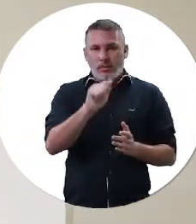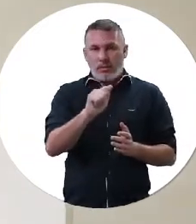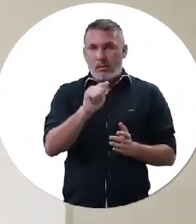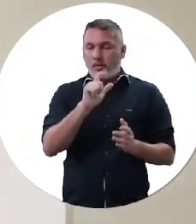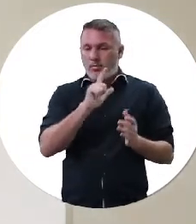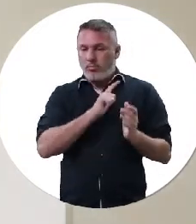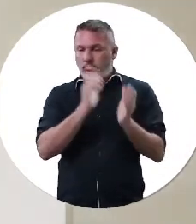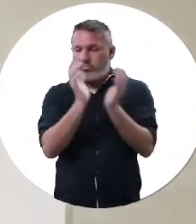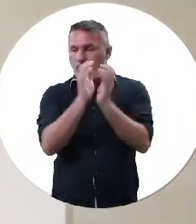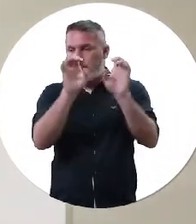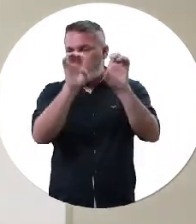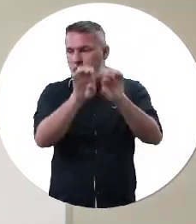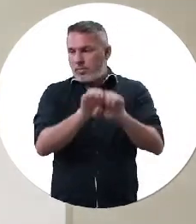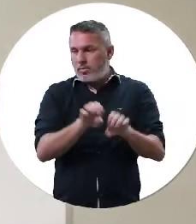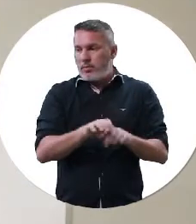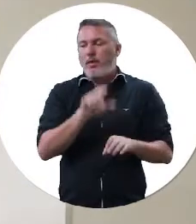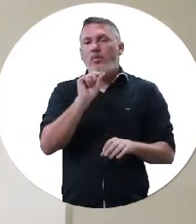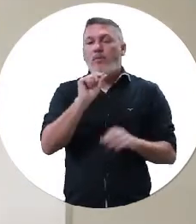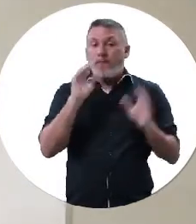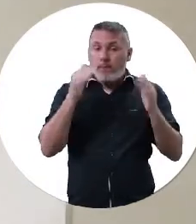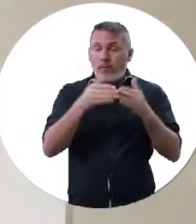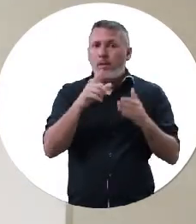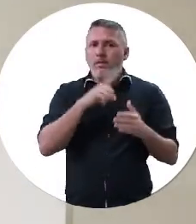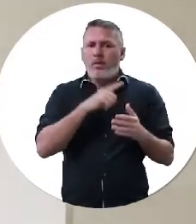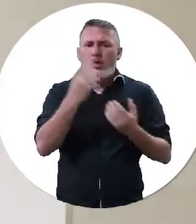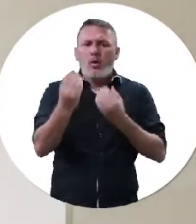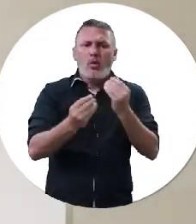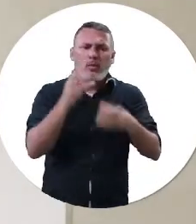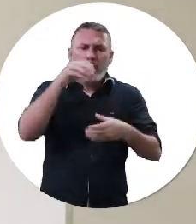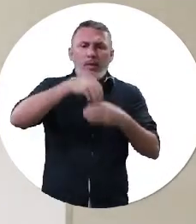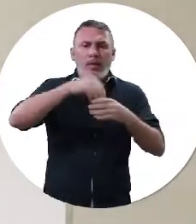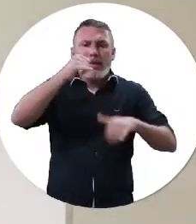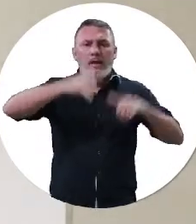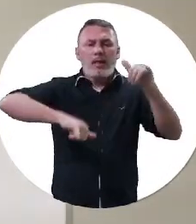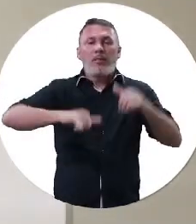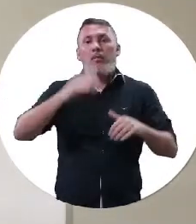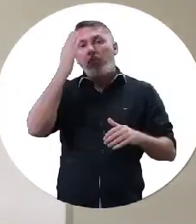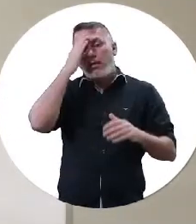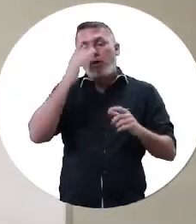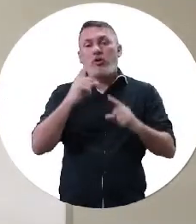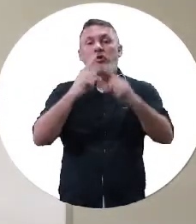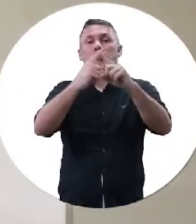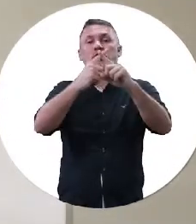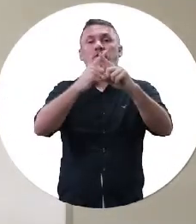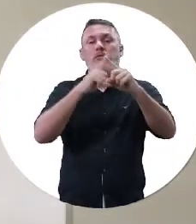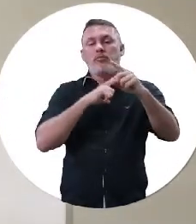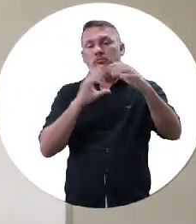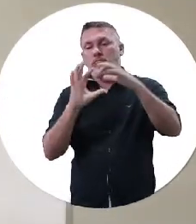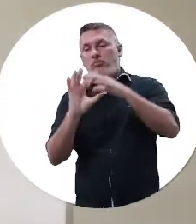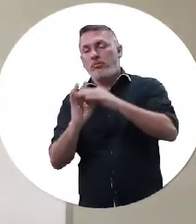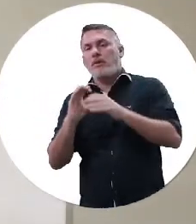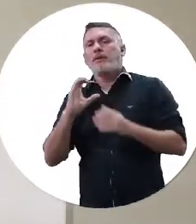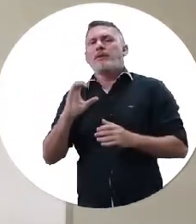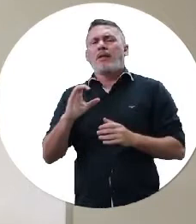elemento químico X ligado ao carbono, que elementos químicos são esses? São os halogênios.